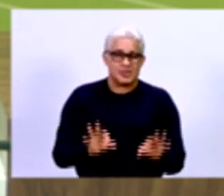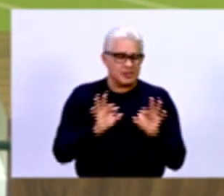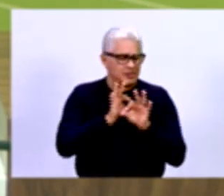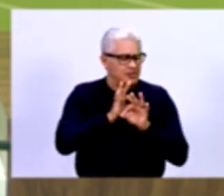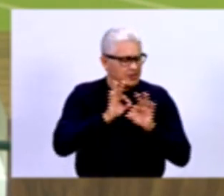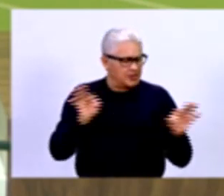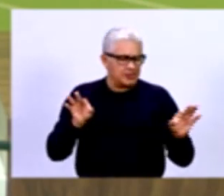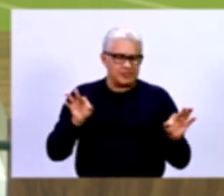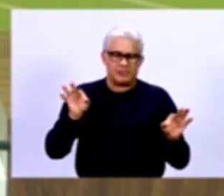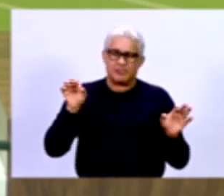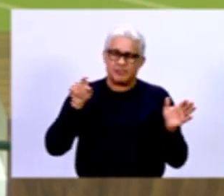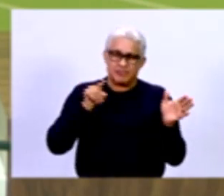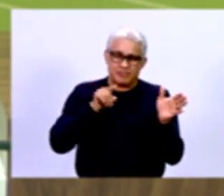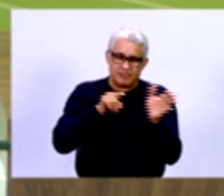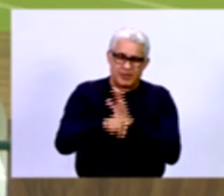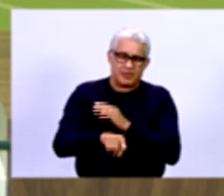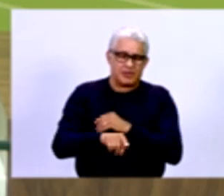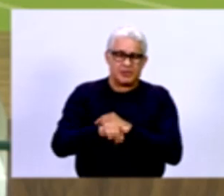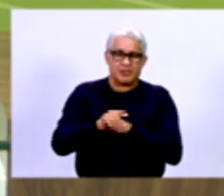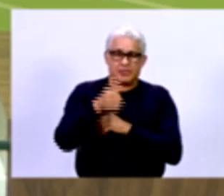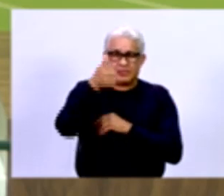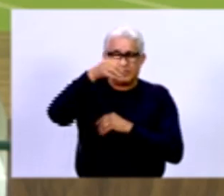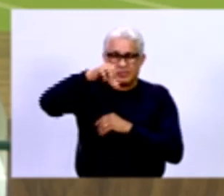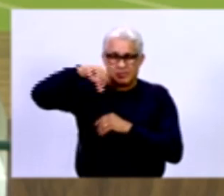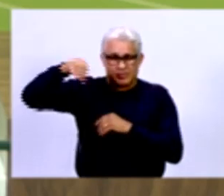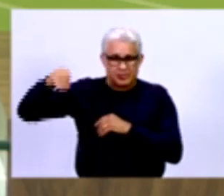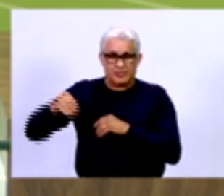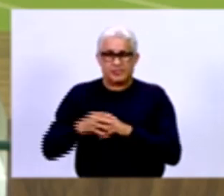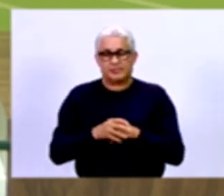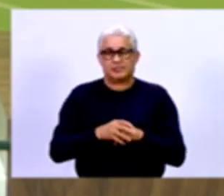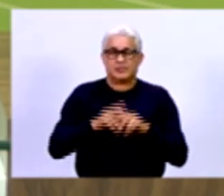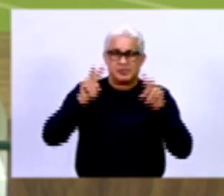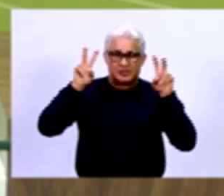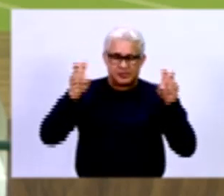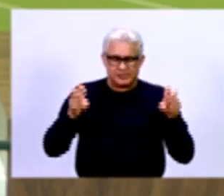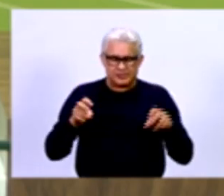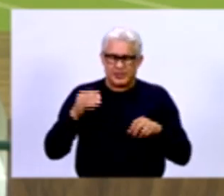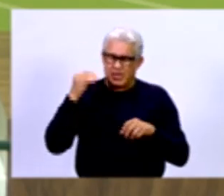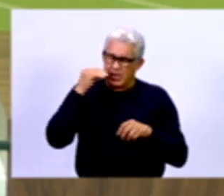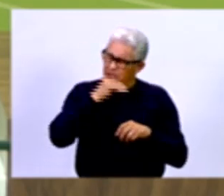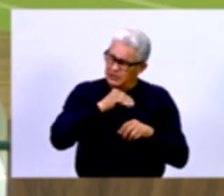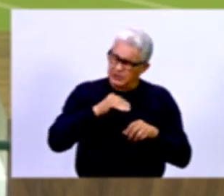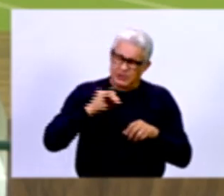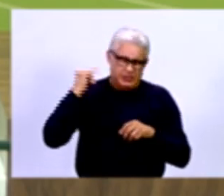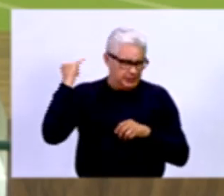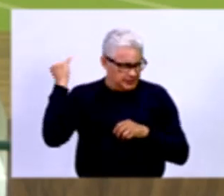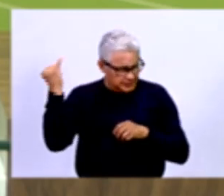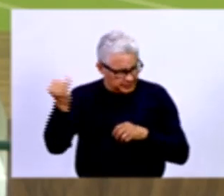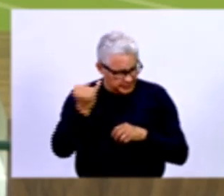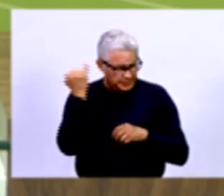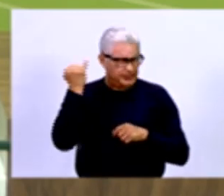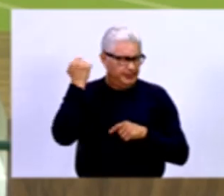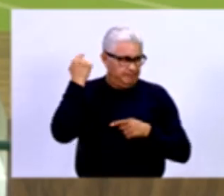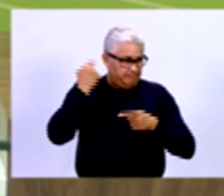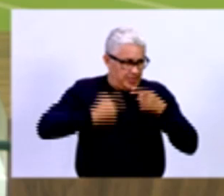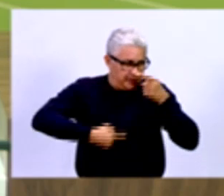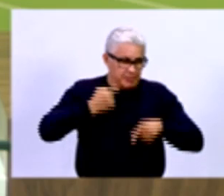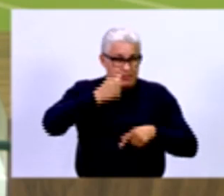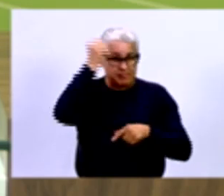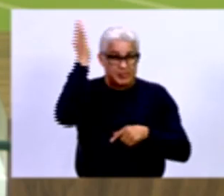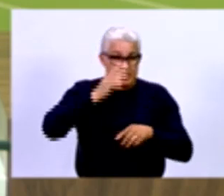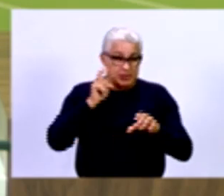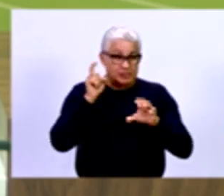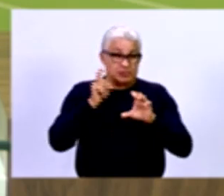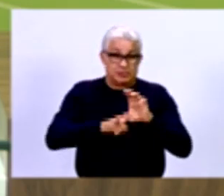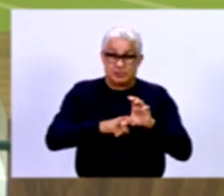gente sabe que na década de 90 a dívida externa foi um grande assunto, um assunto quente dentro da economia. Nós tínhamos aí uma situação do Brasil muito